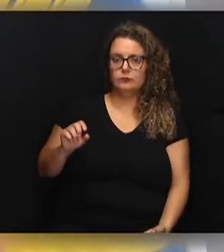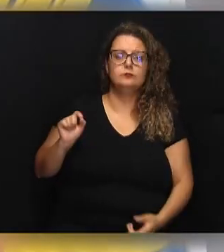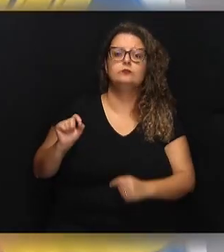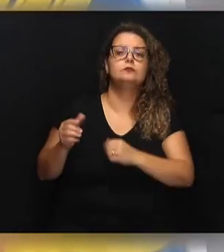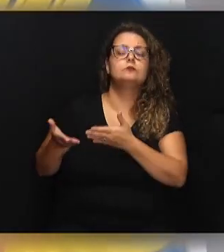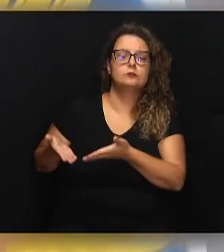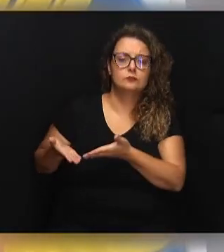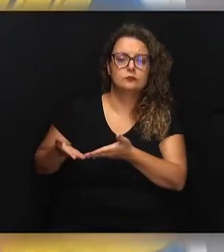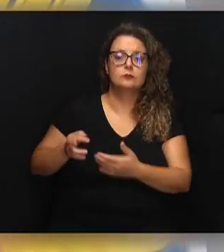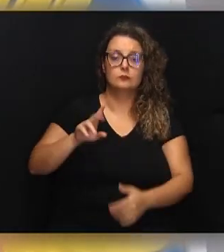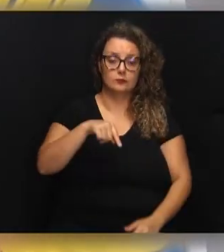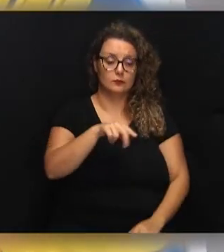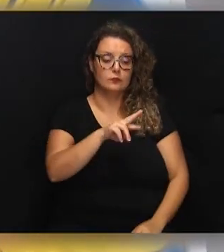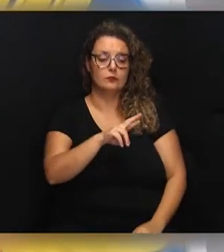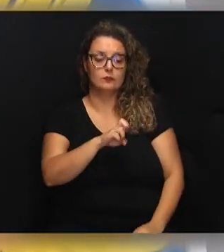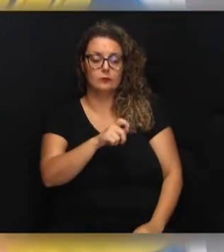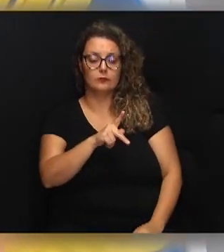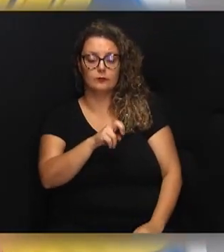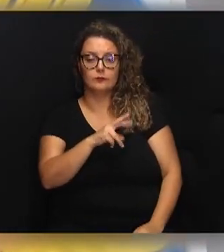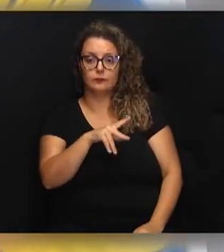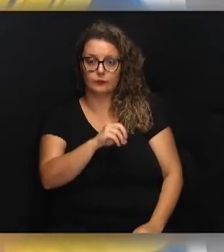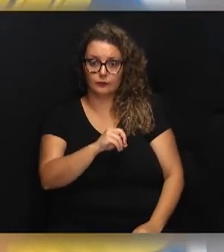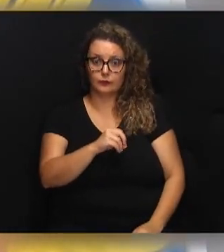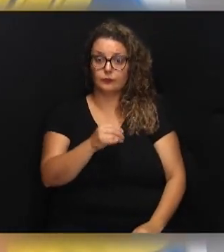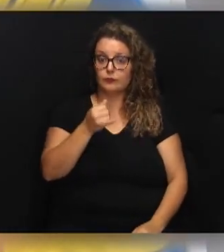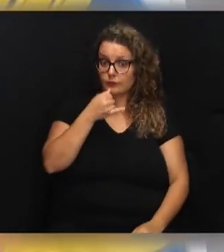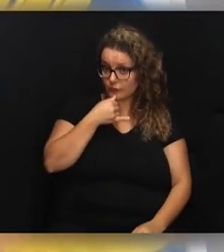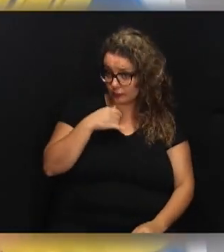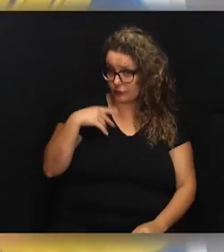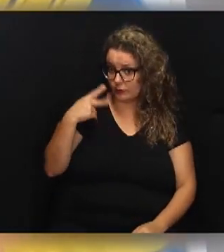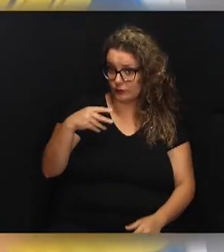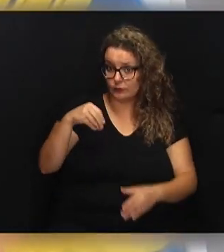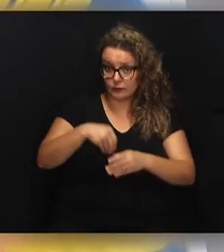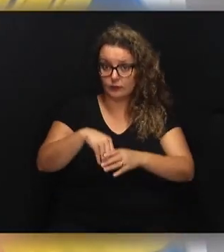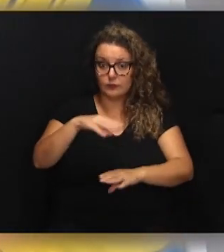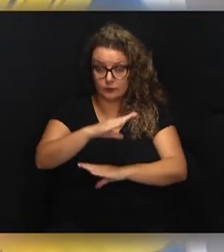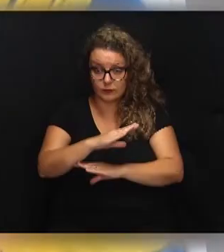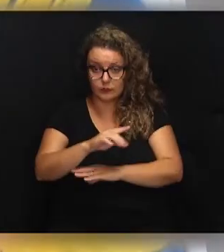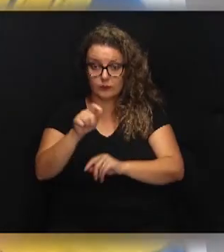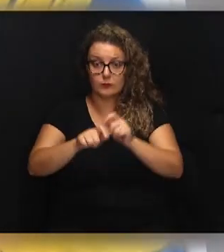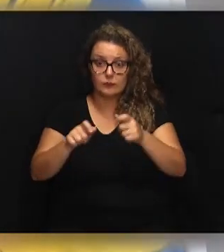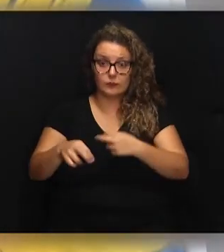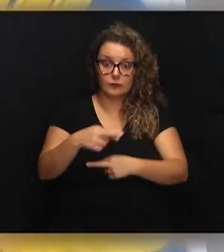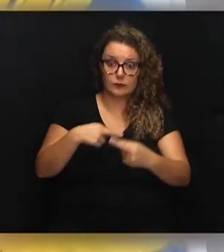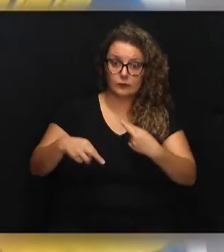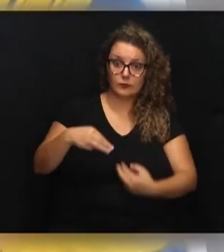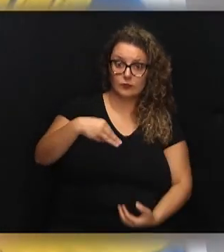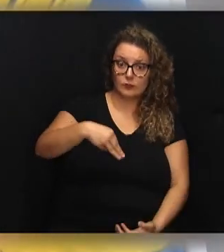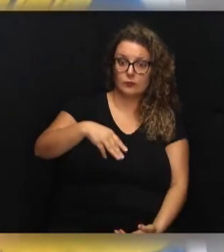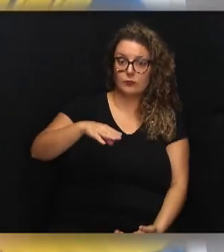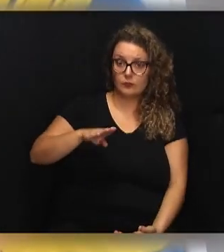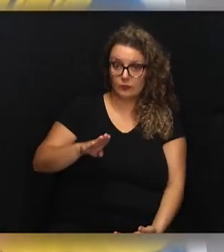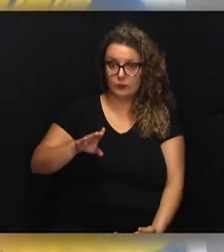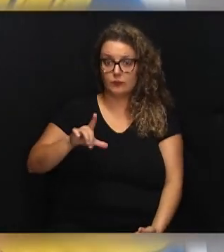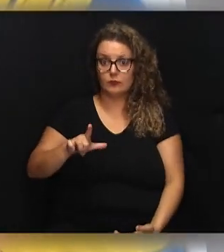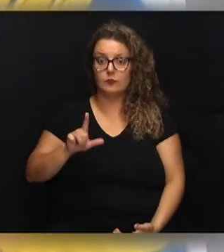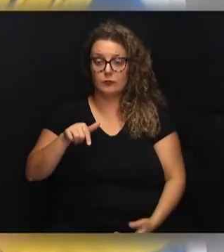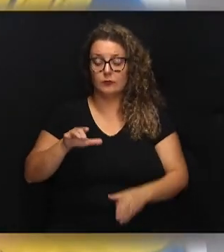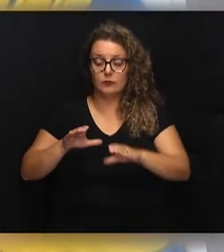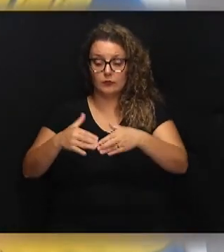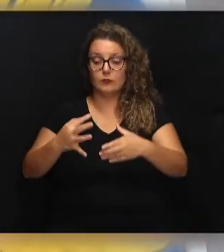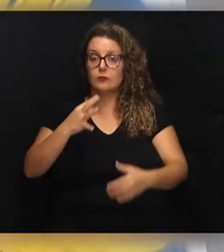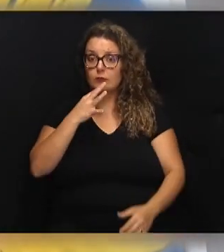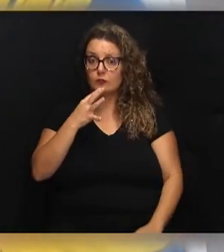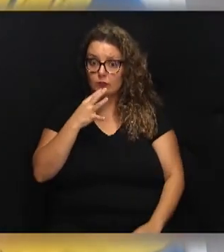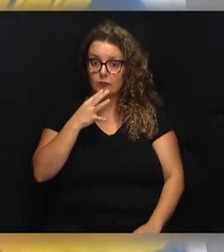uma reparação. Infelizmente, um vereador dessa casa, com pessoas ligadas ao MBL, que é um grupo conhecido